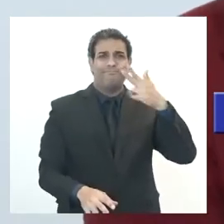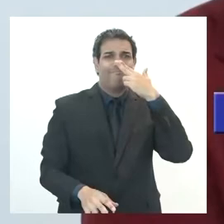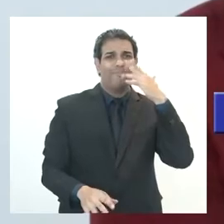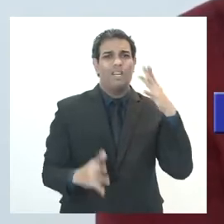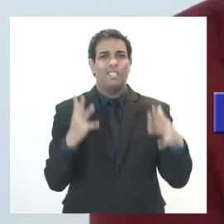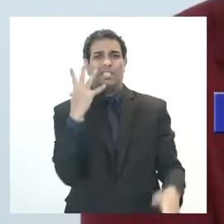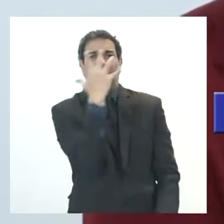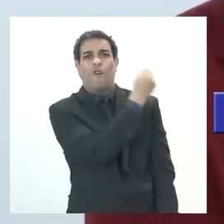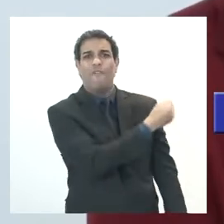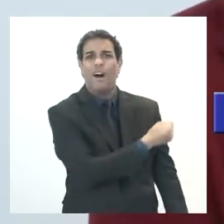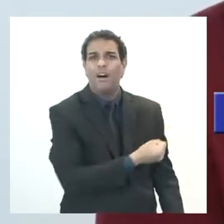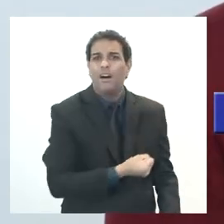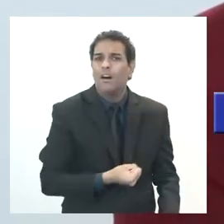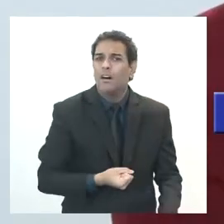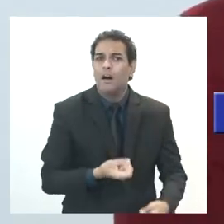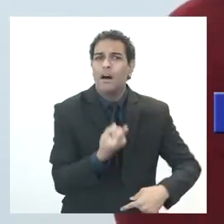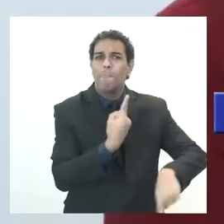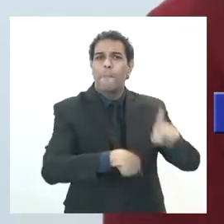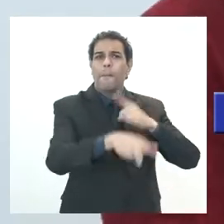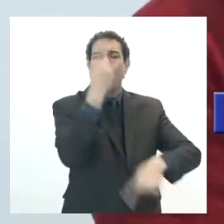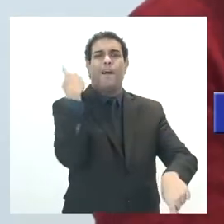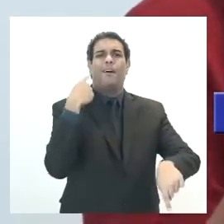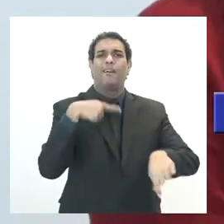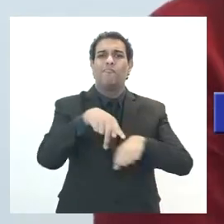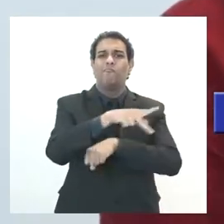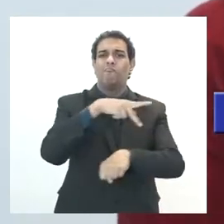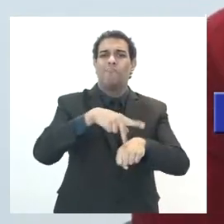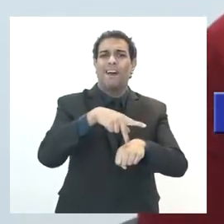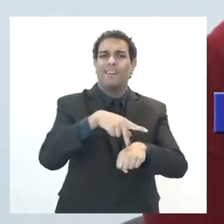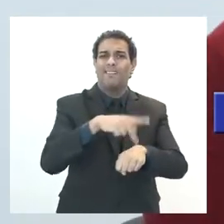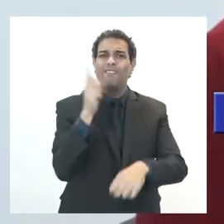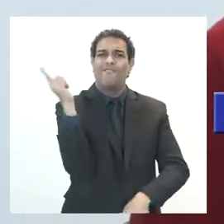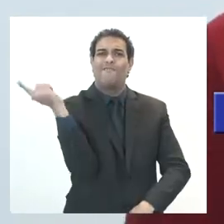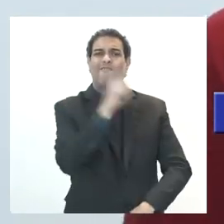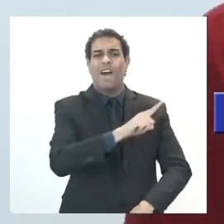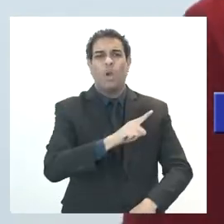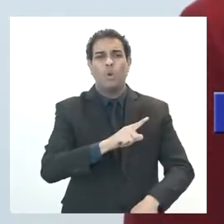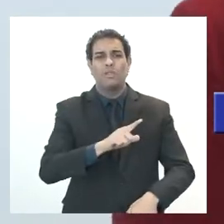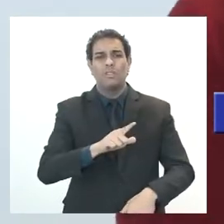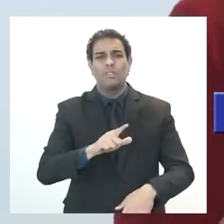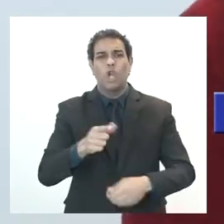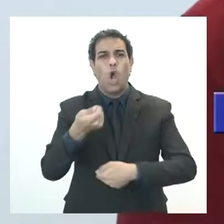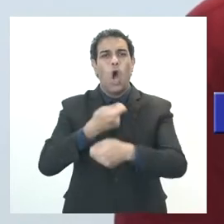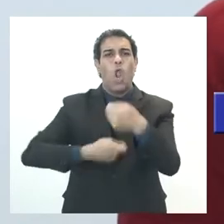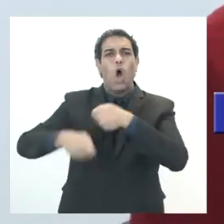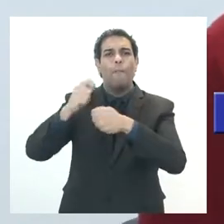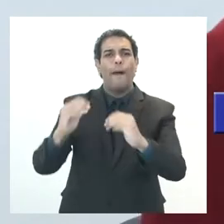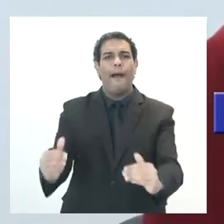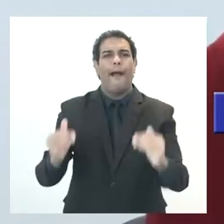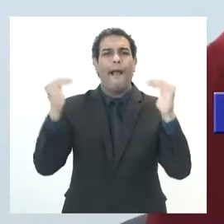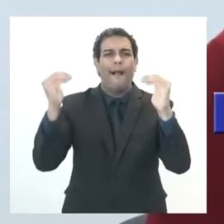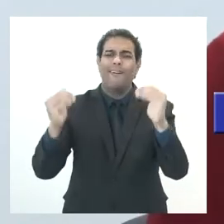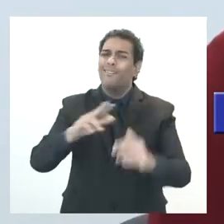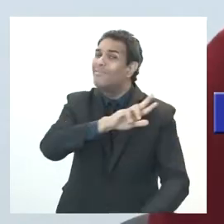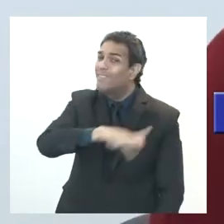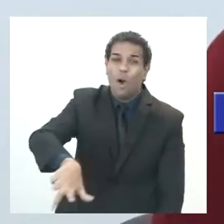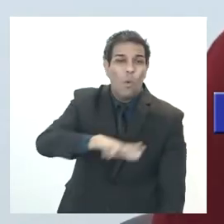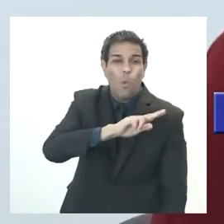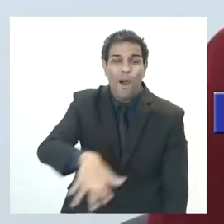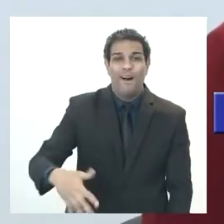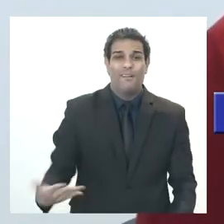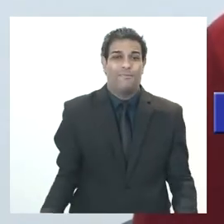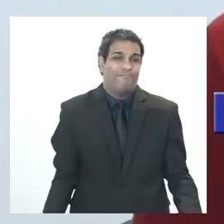país né que vai ser importante para redução de gastos públicos e que isso vai impactar os de uma forma benéfica de alguma maneira